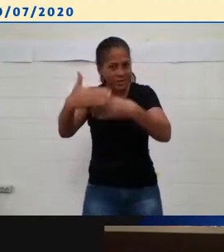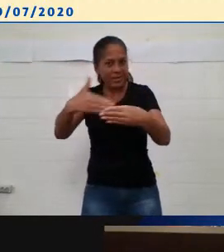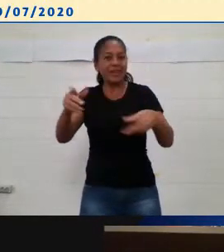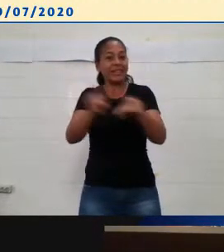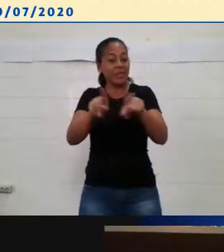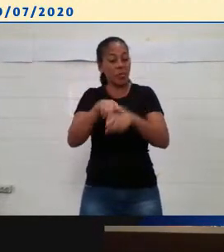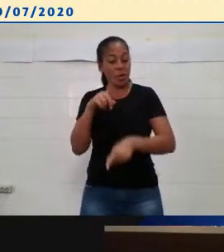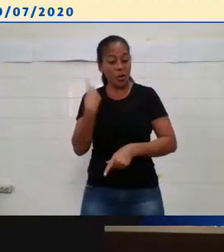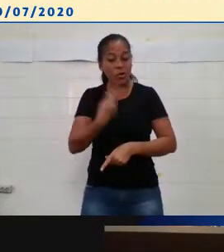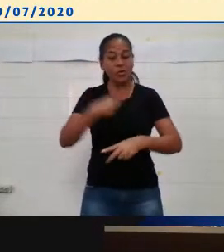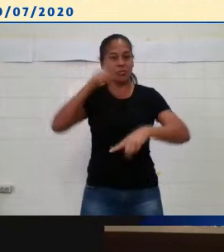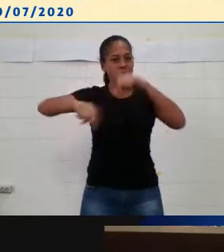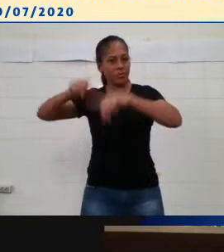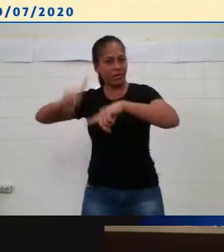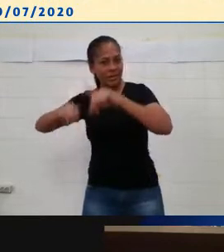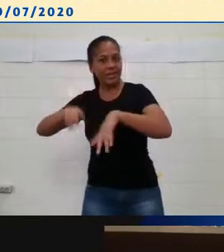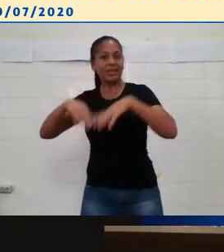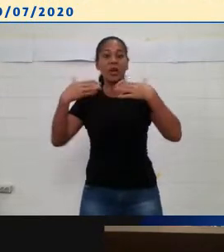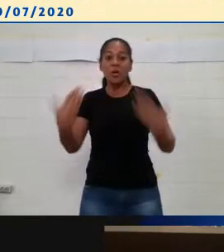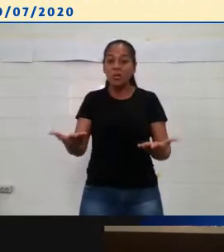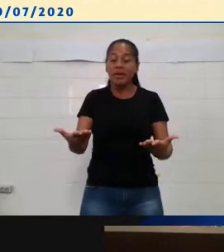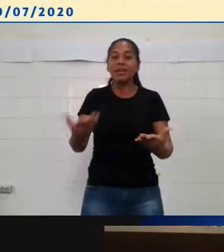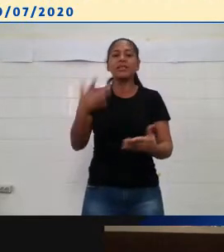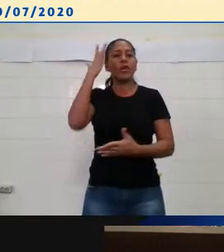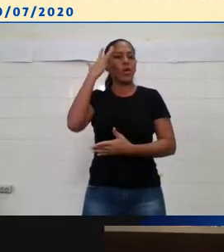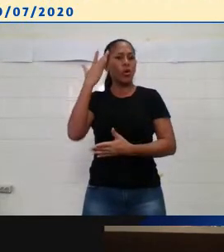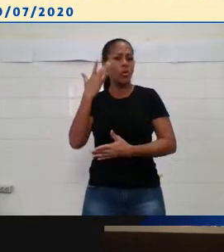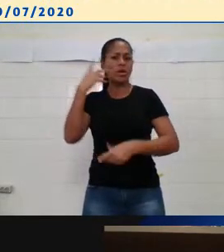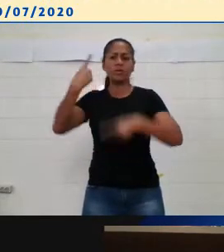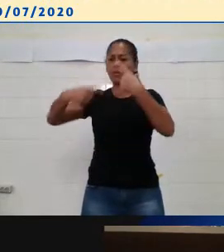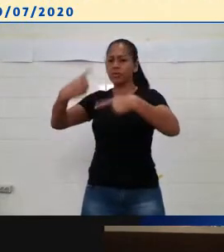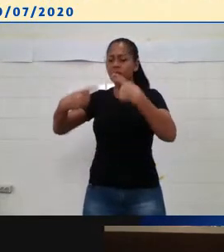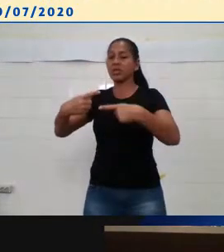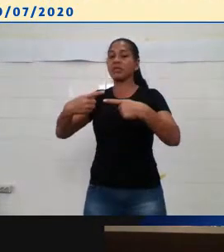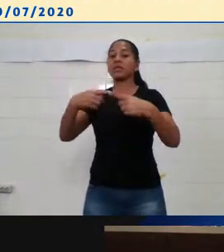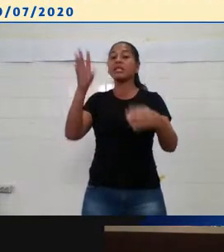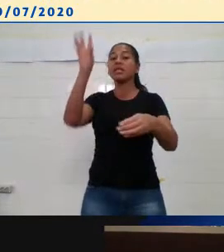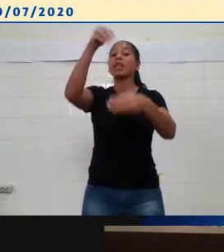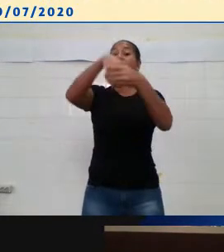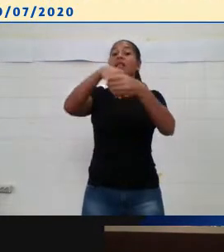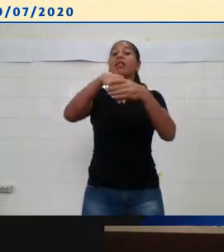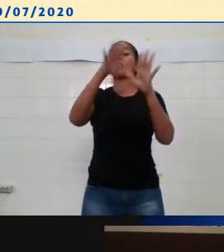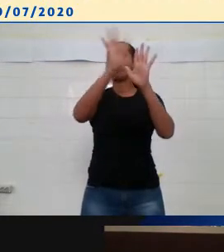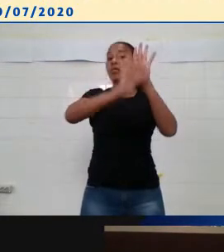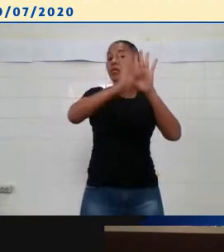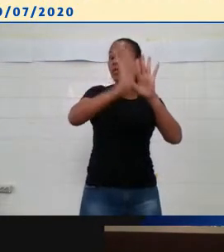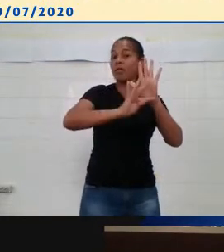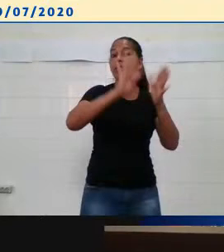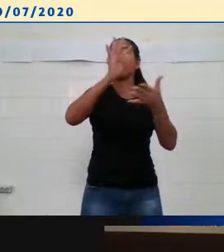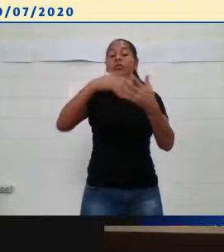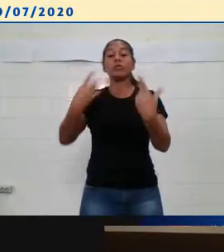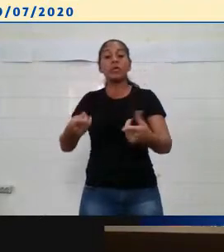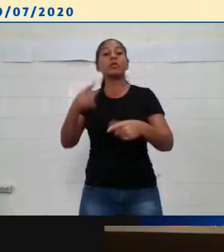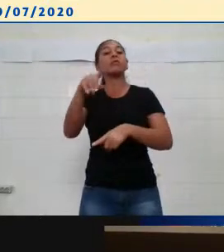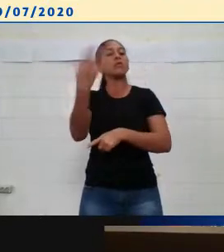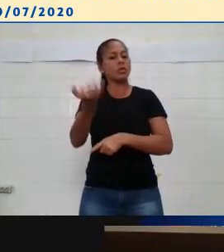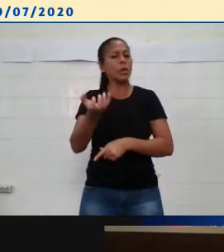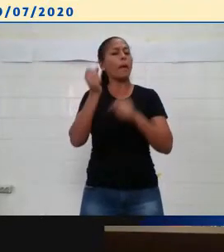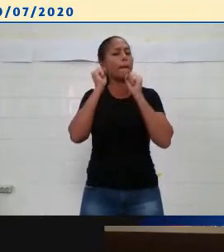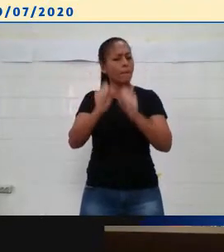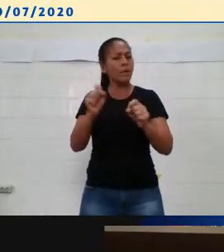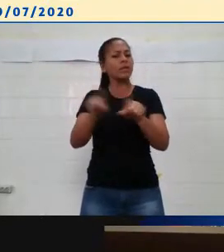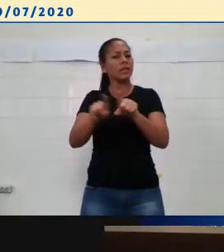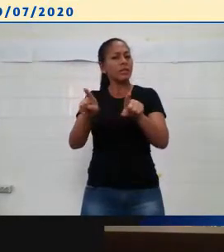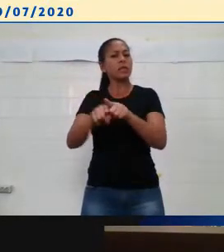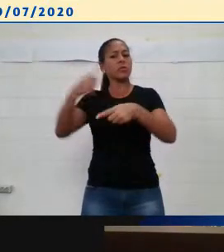qualquer maneira, eu acho que a discussão vai ser em cima de um texto que depois vocês podem ter acesso e ler, e aí eu acho que a